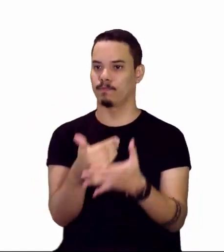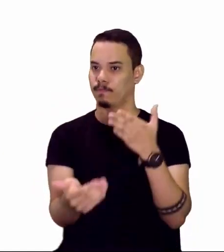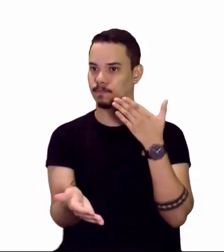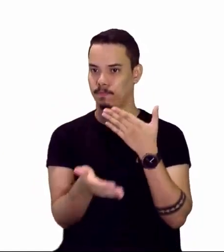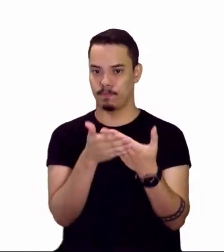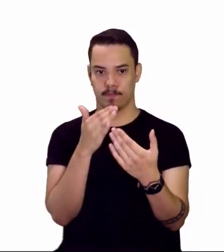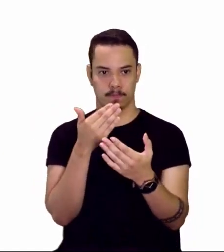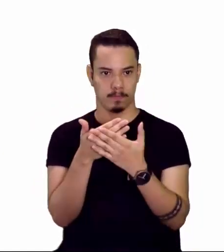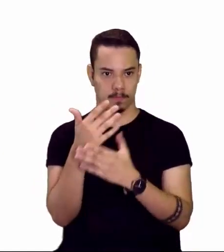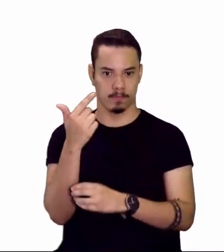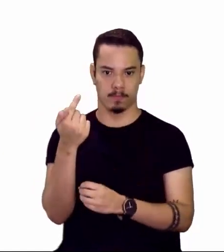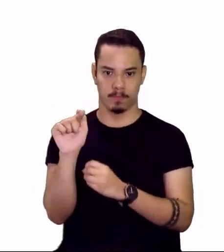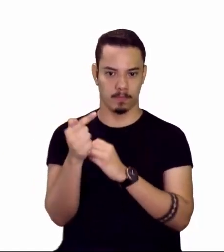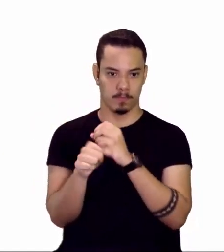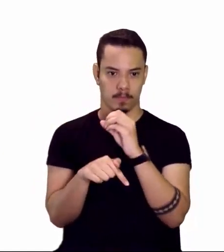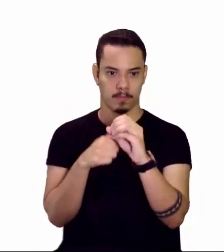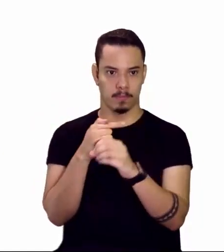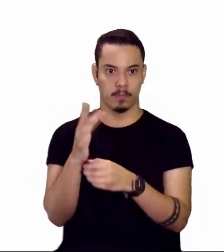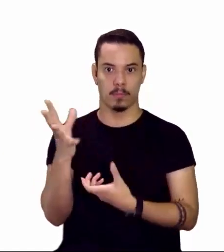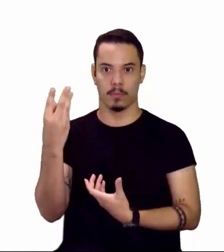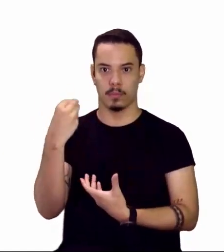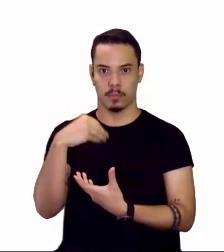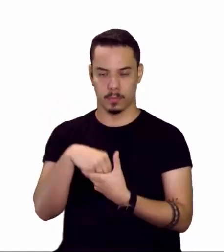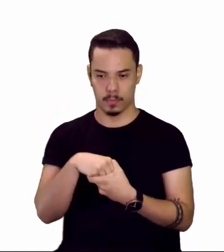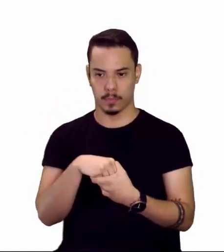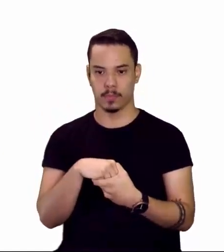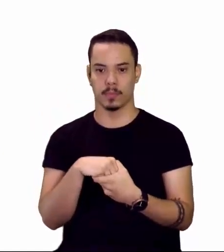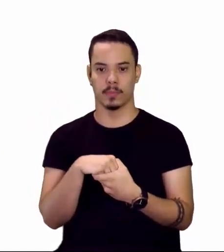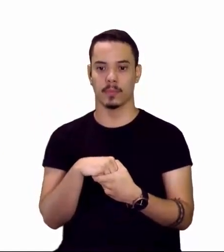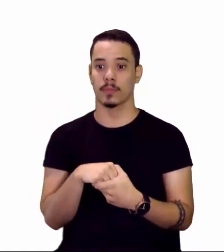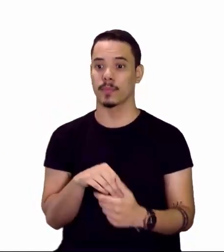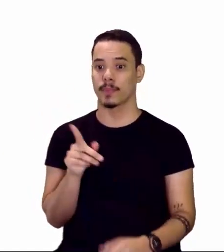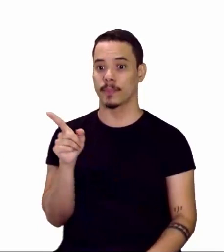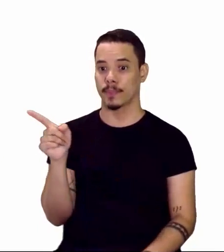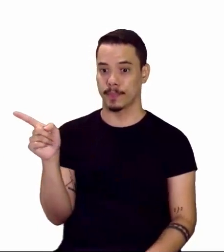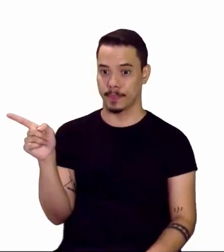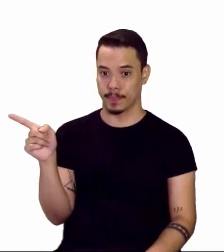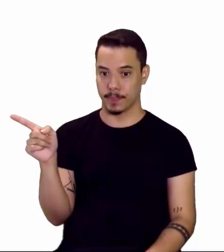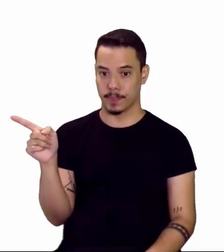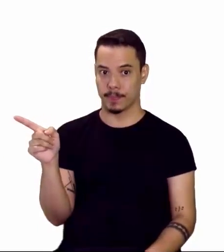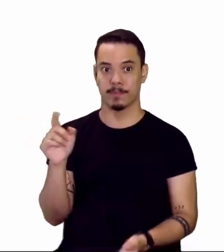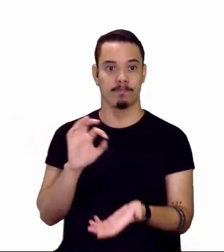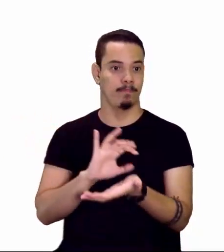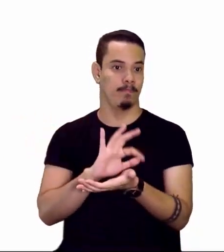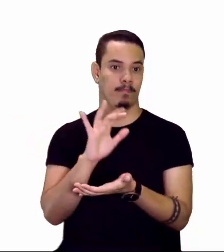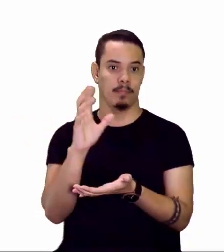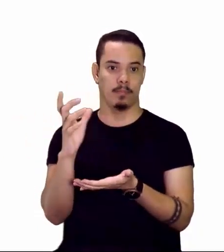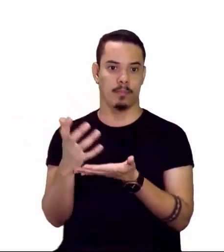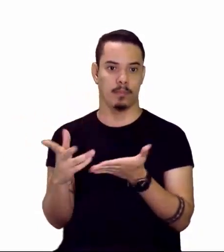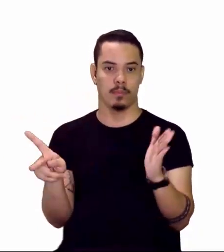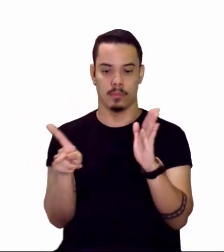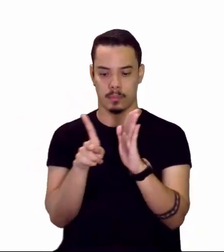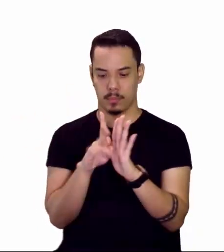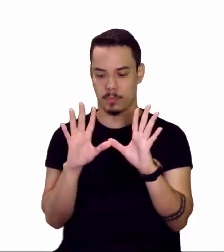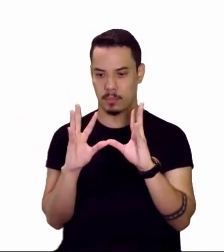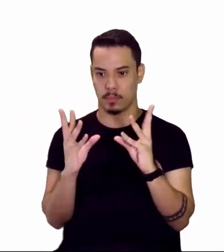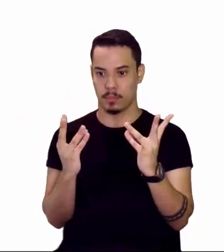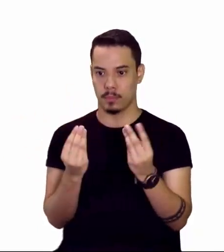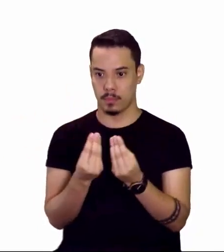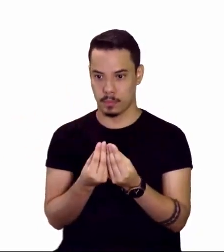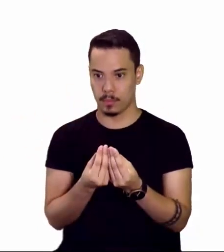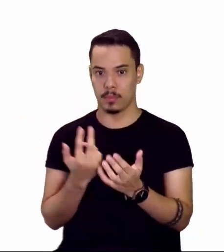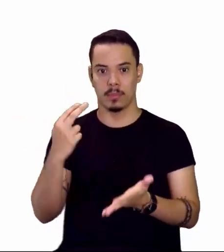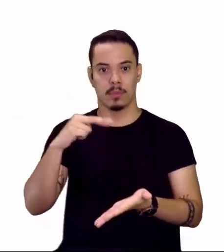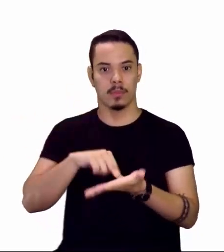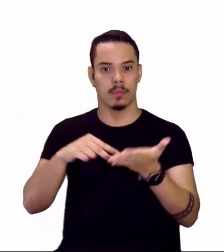independente dos átomos envolvidos. Isso é geometria molecular, que